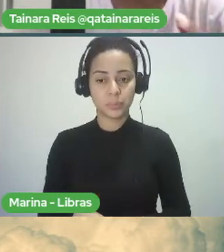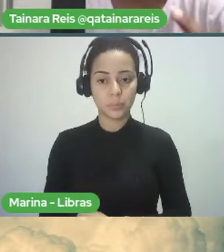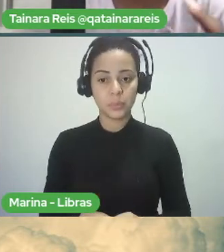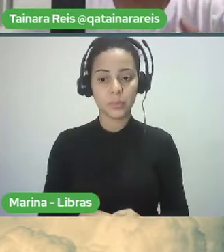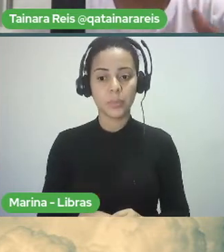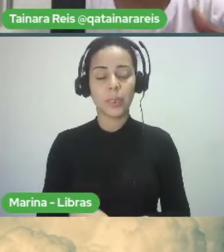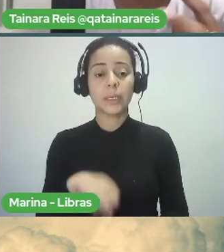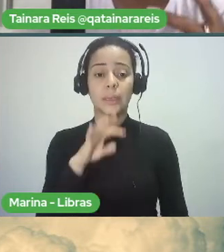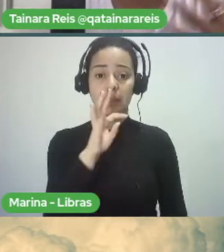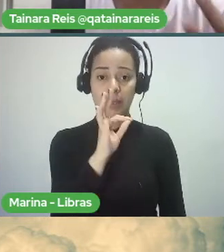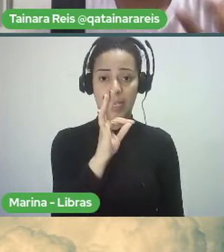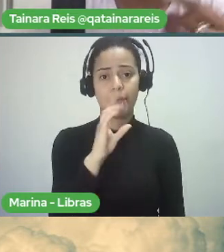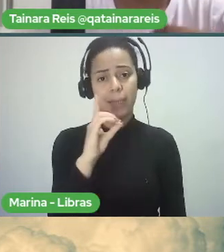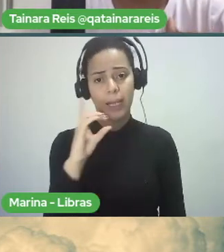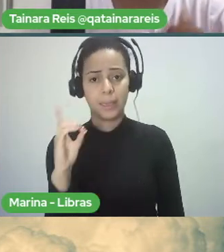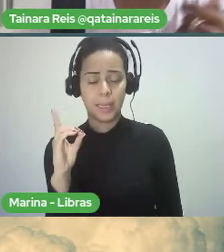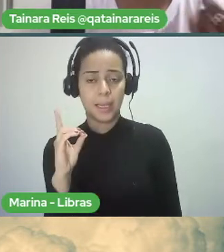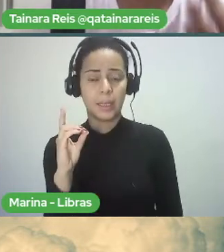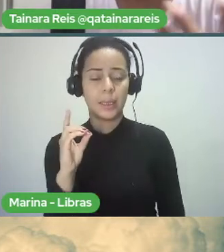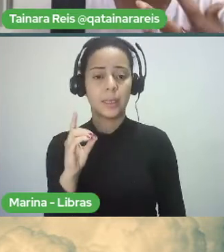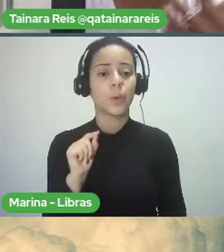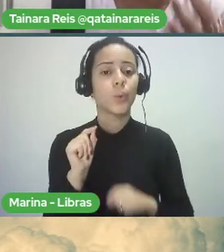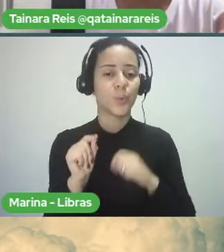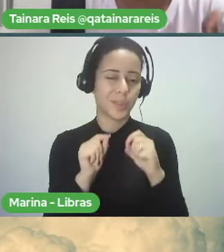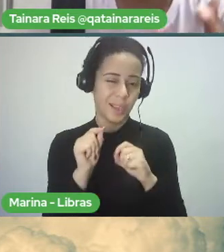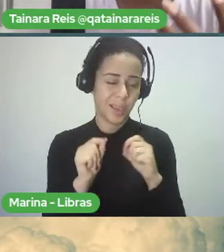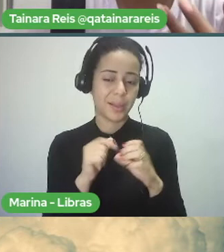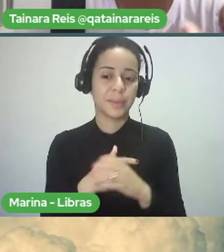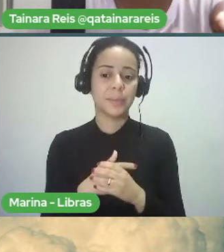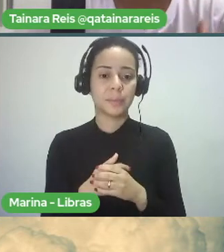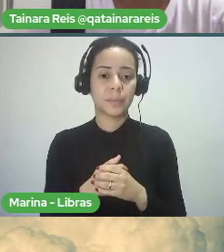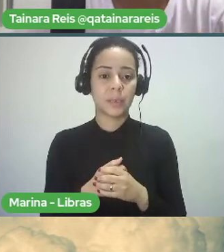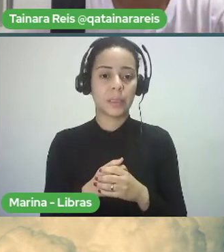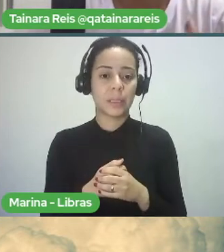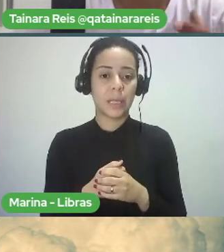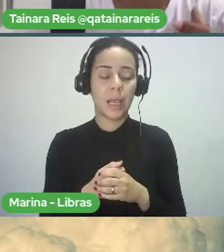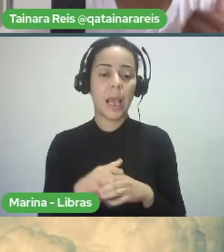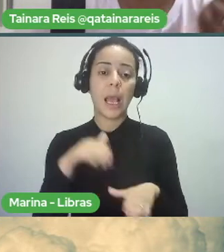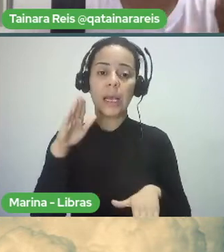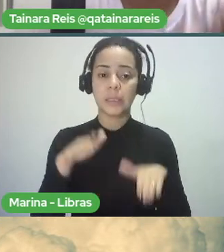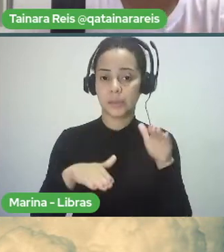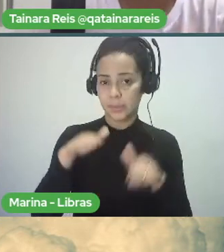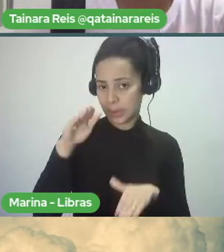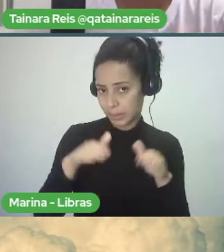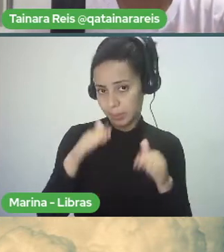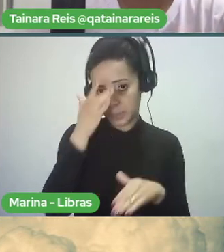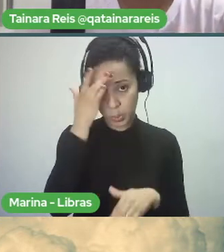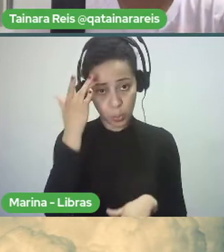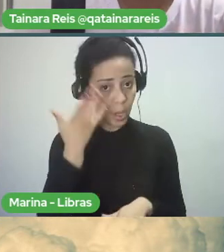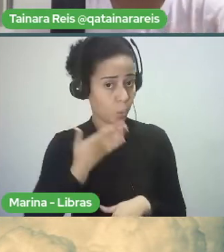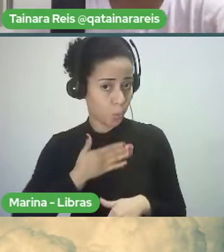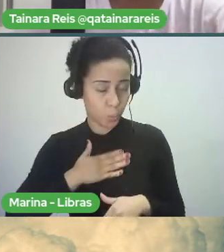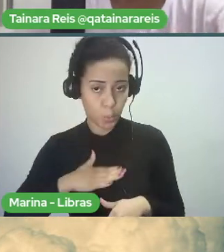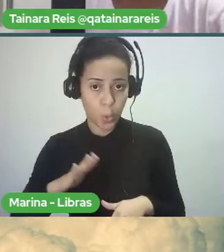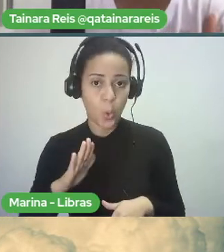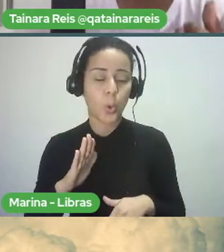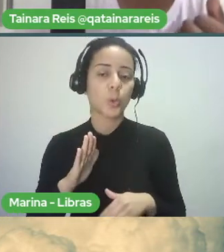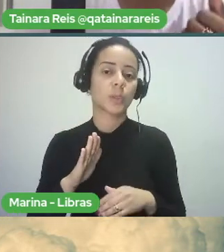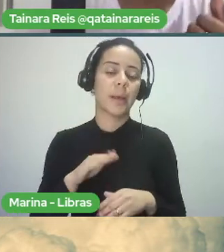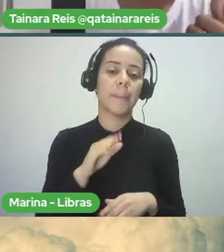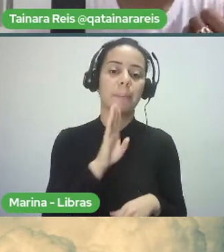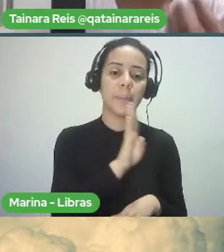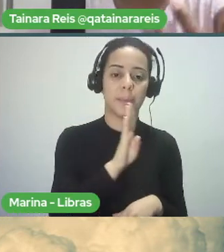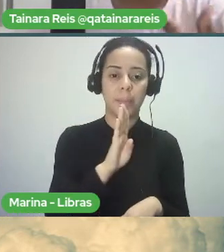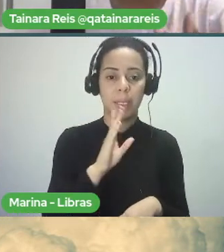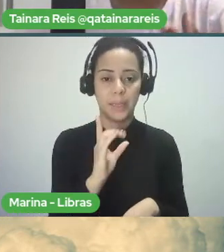TDD, ele, além, se você, assim, algumas pessoas não são tão habituadas, né, não gostam, às vezes, dessa prática, ou do BDD, mas